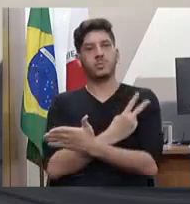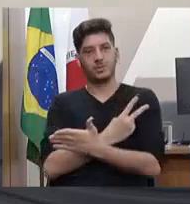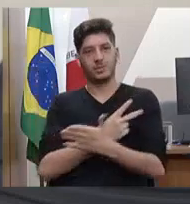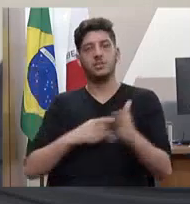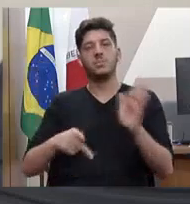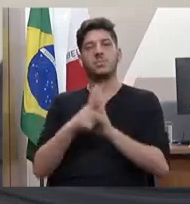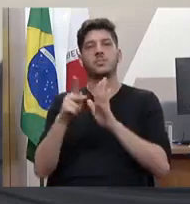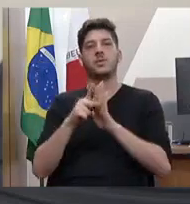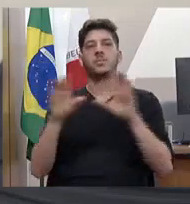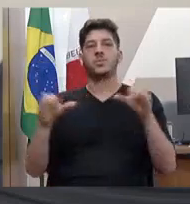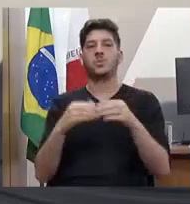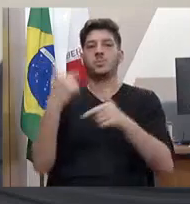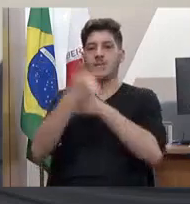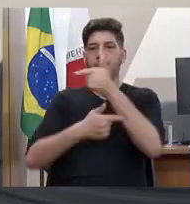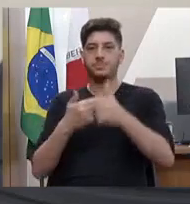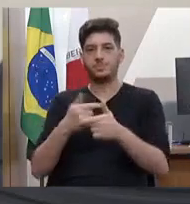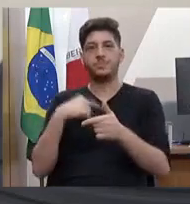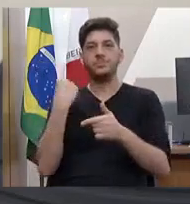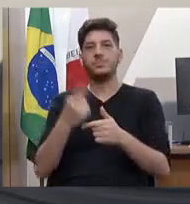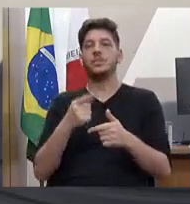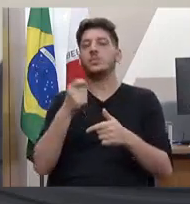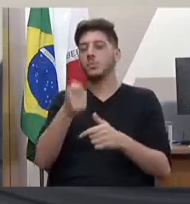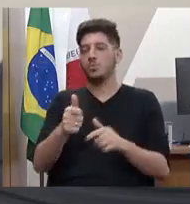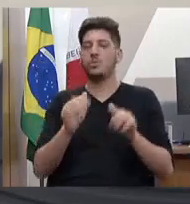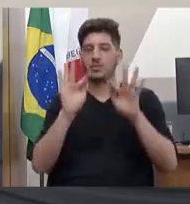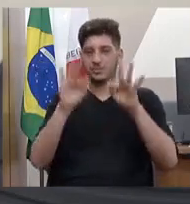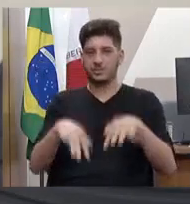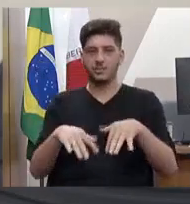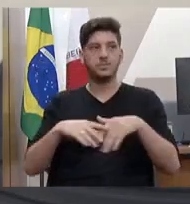nós tivemos para finalizar